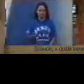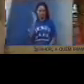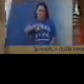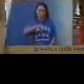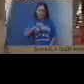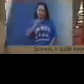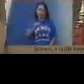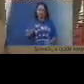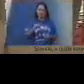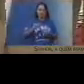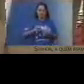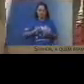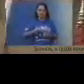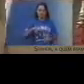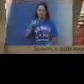horripilante, tenebroso.